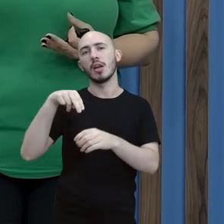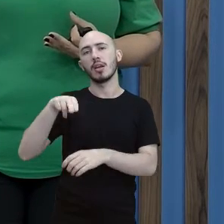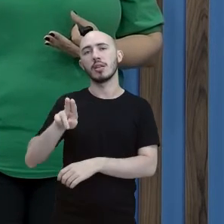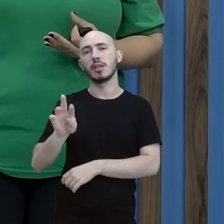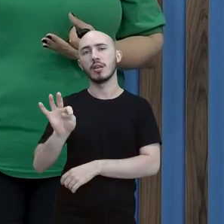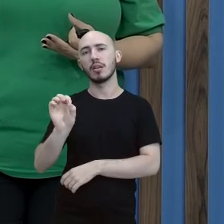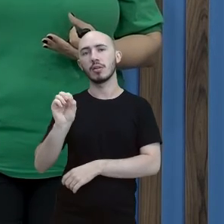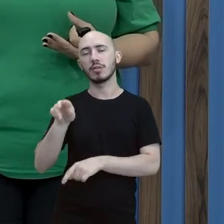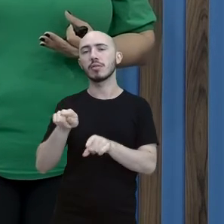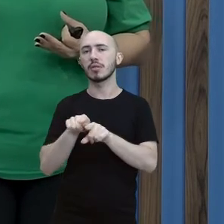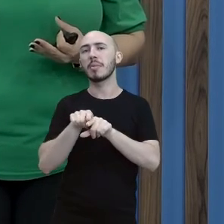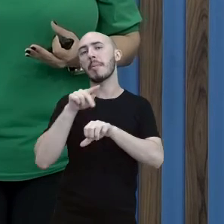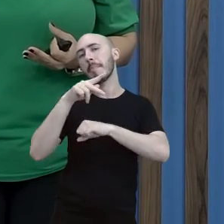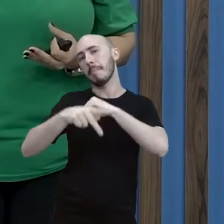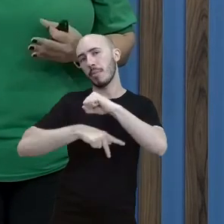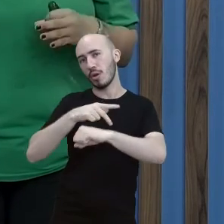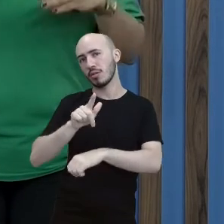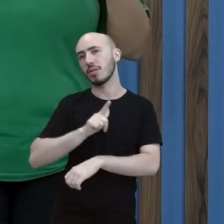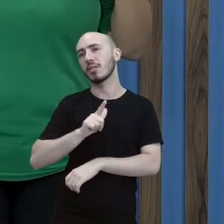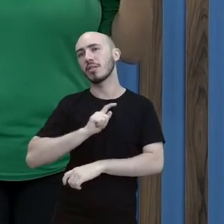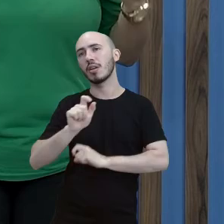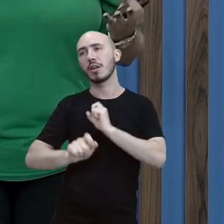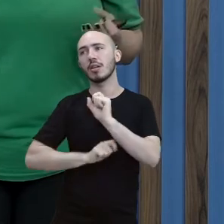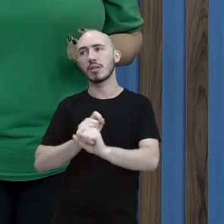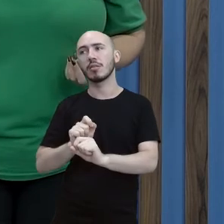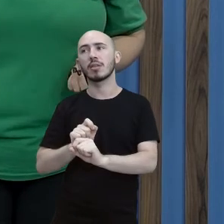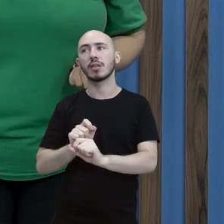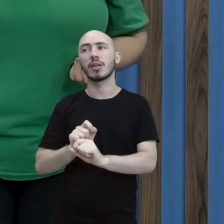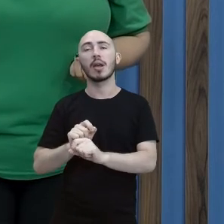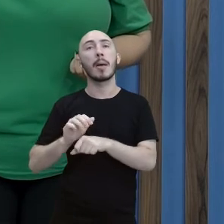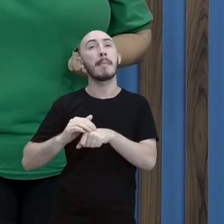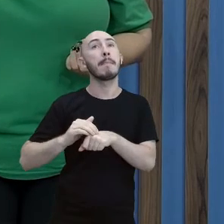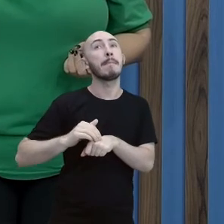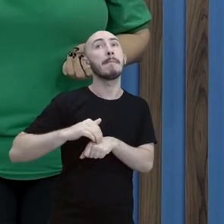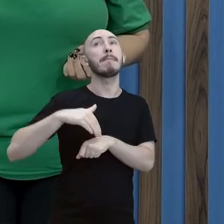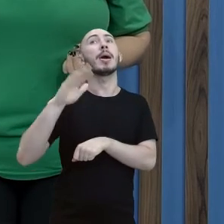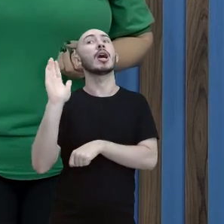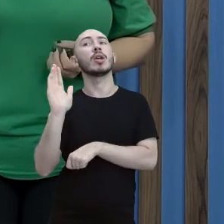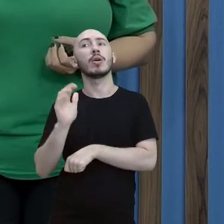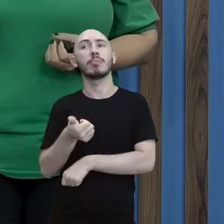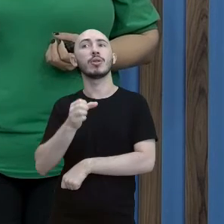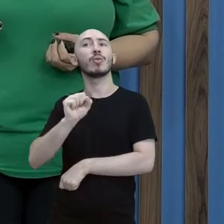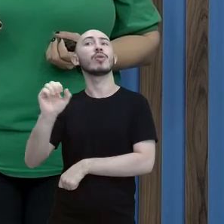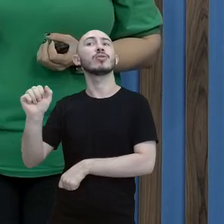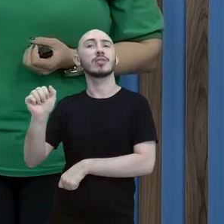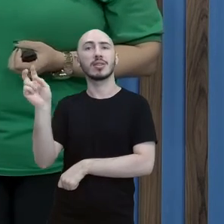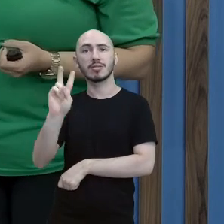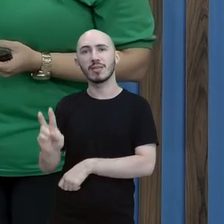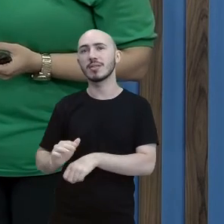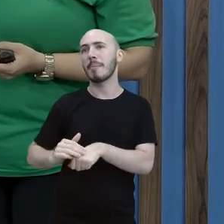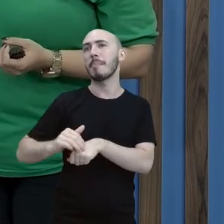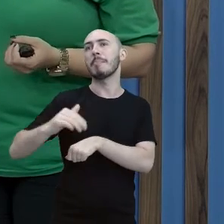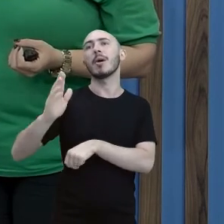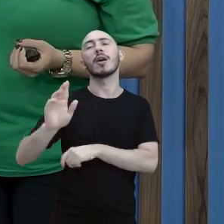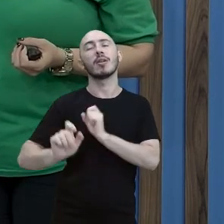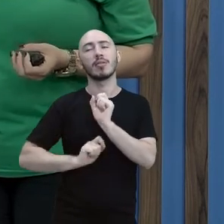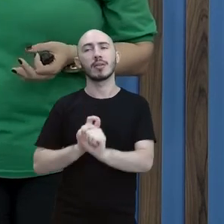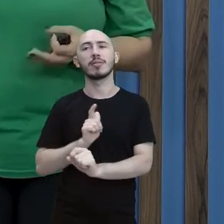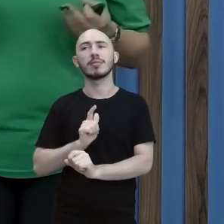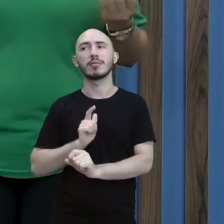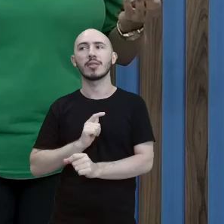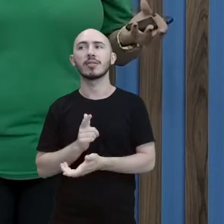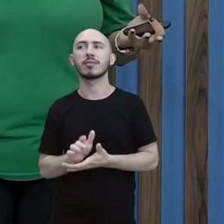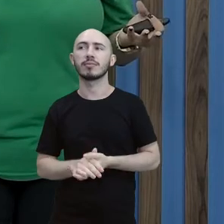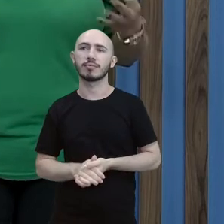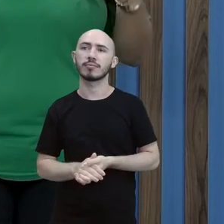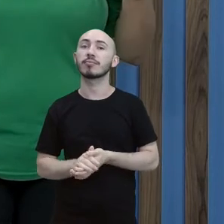que são cerca de 1.800 vezes maiores do que os elétrons, que são pequenininhos, tá certo? Então, é isso, gente.